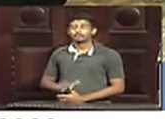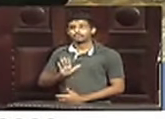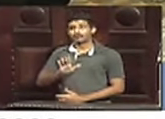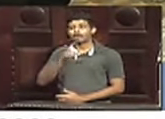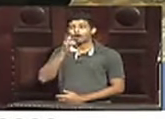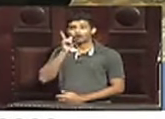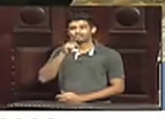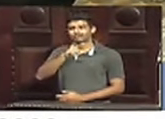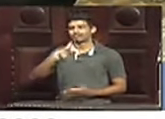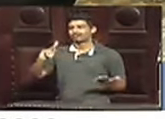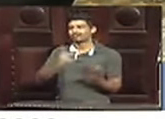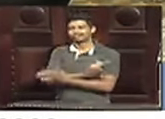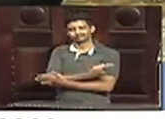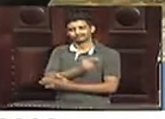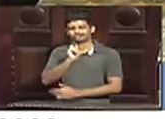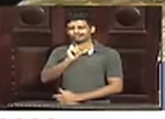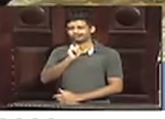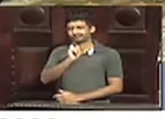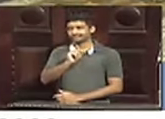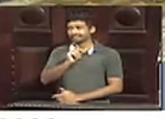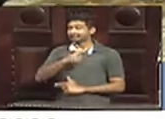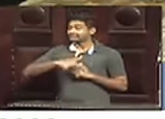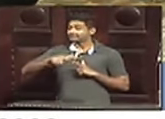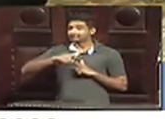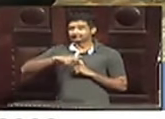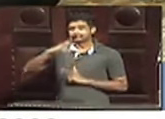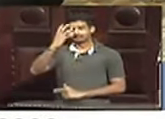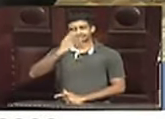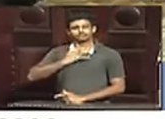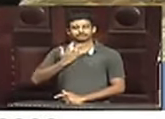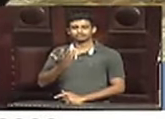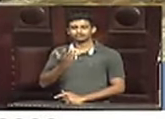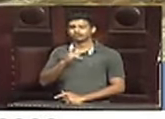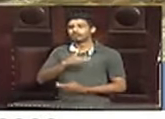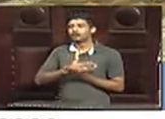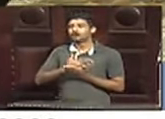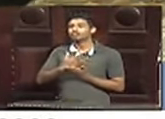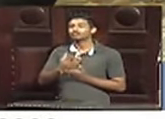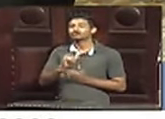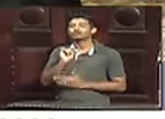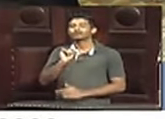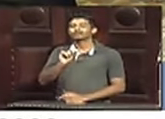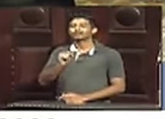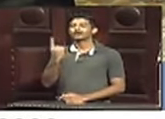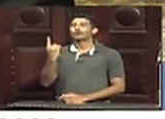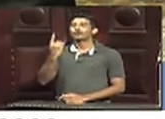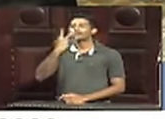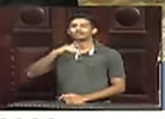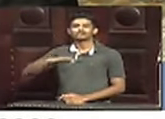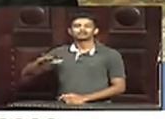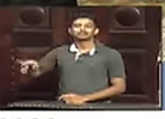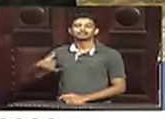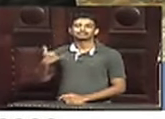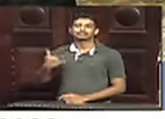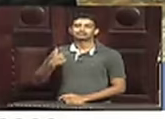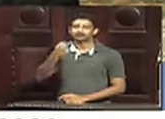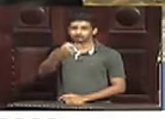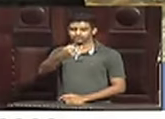ocorreu ali consequências gravíssimas, a começar por uma criança de 7 anos